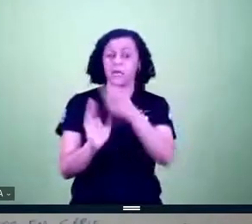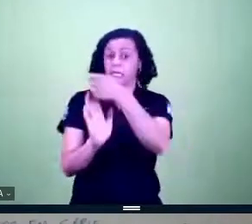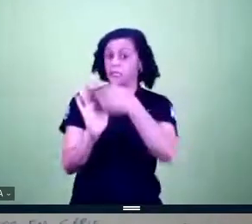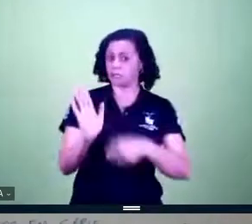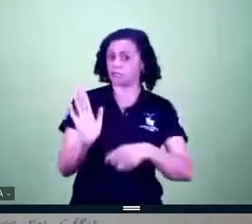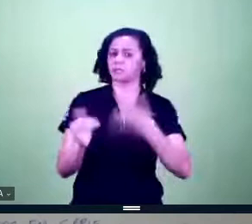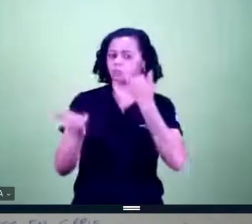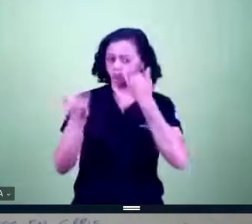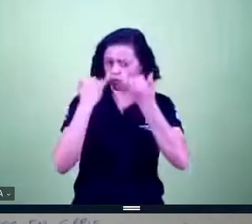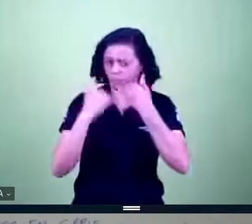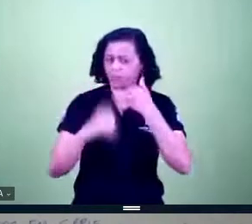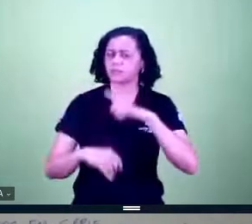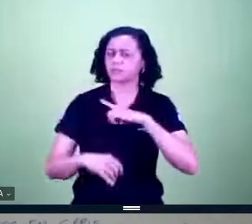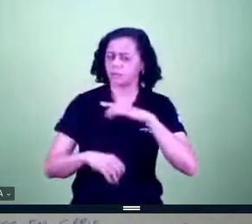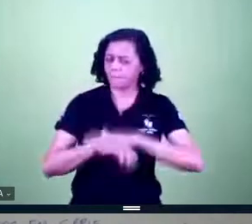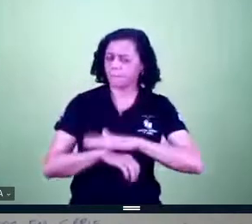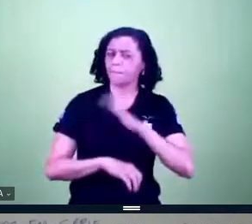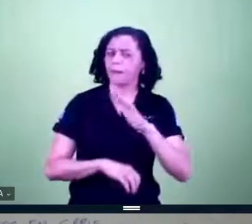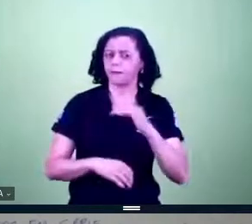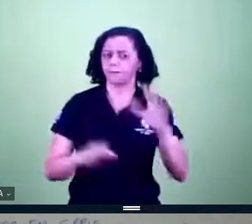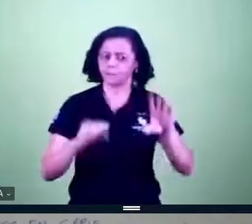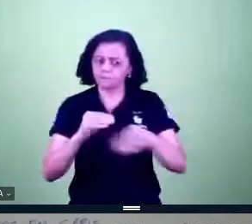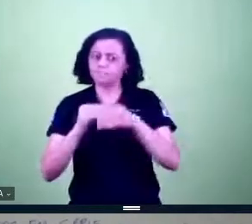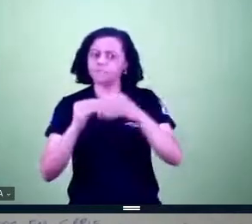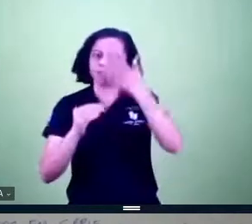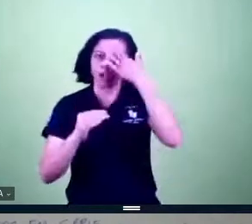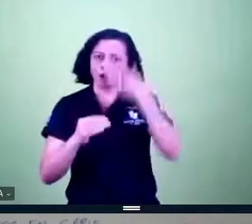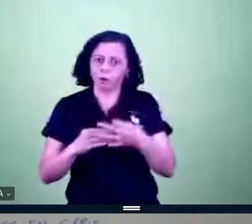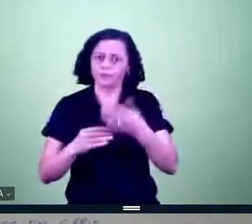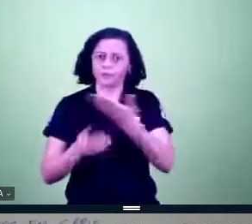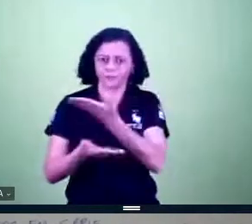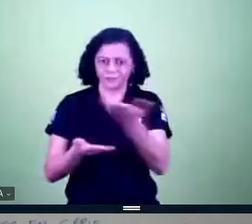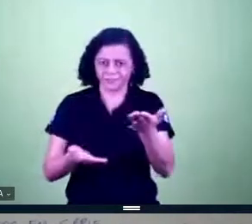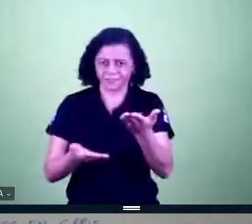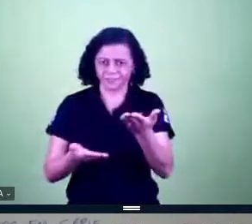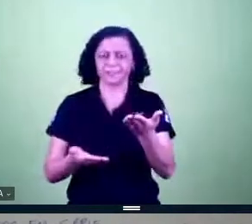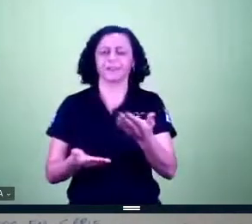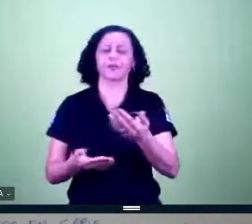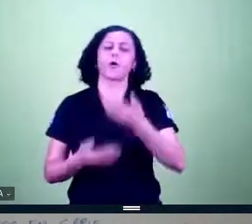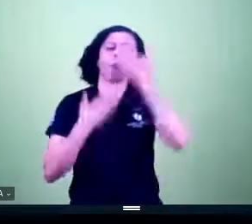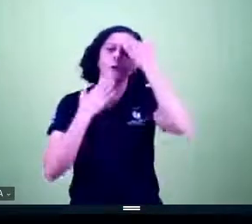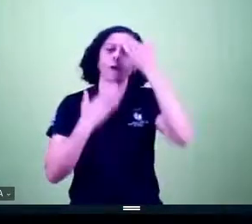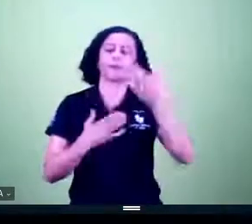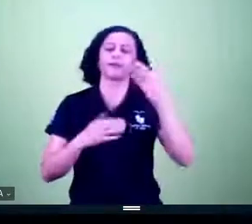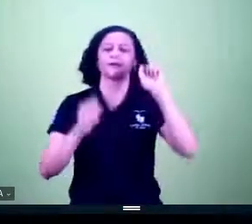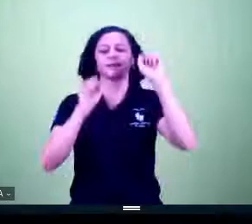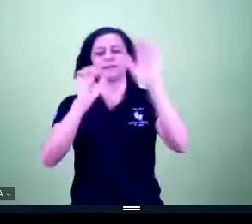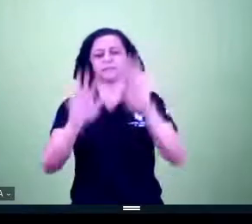informação, que é para completar aí o entendimento de vocês. Tá joia? Muito obrigado, fiquem com Deus. Até